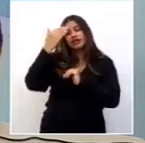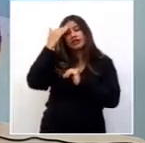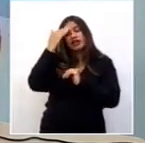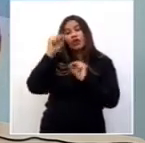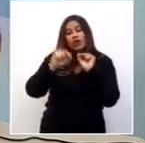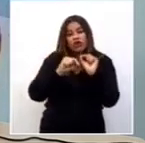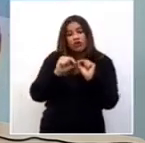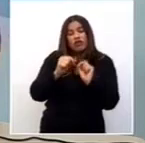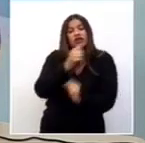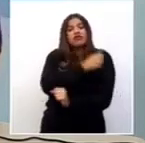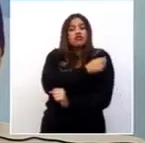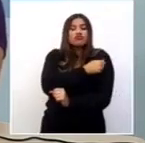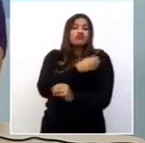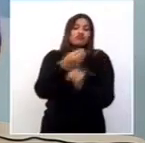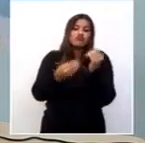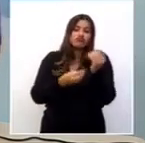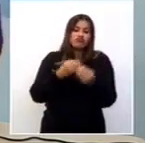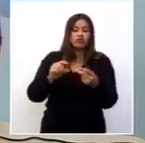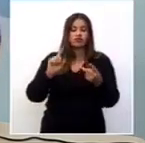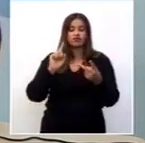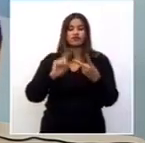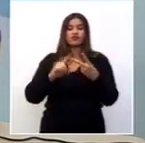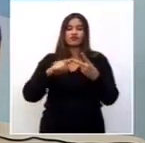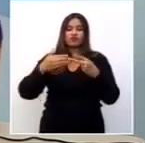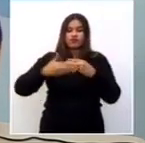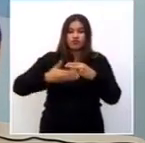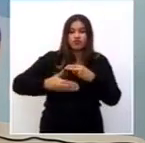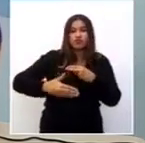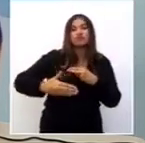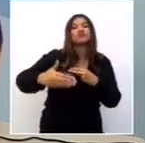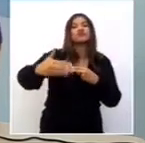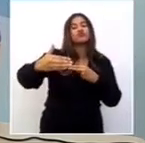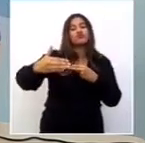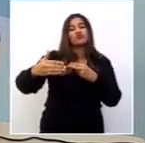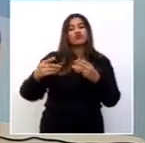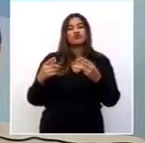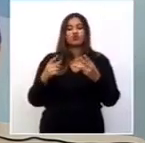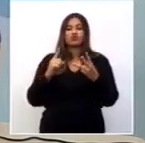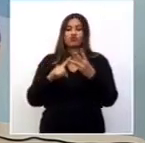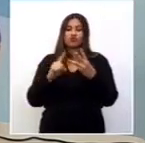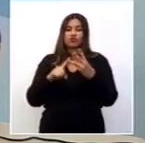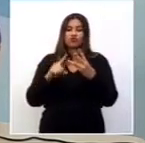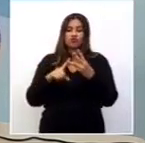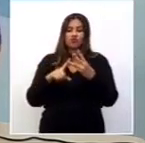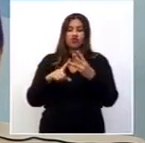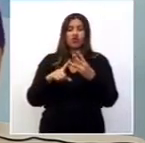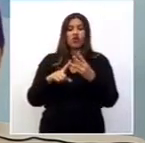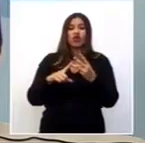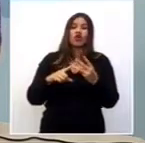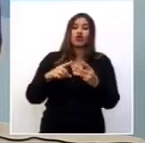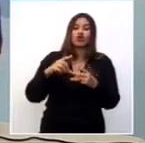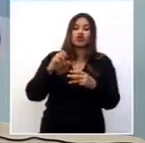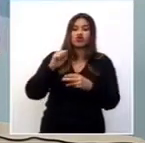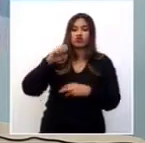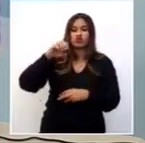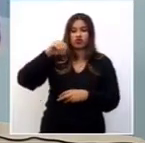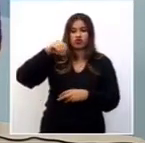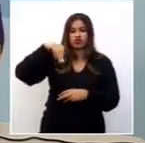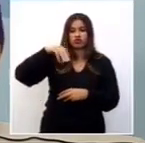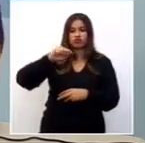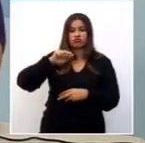desse trajeto, que é a avaliação formativa, e, por fim, a avaliação somativa, que diz respeito aos